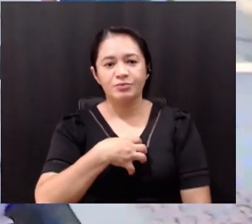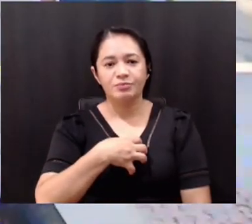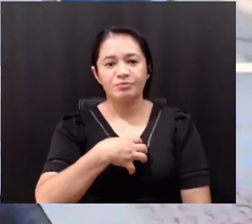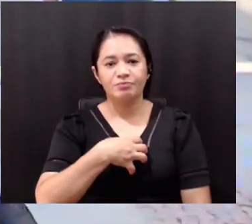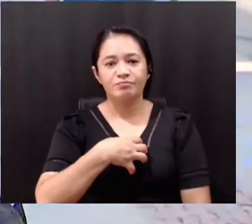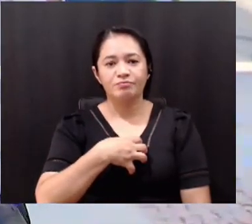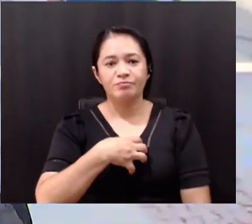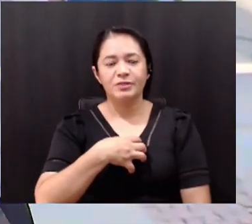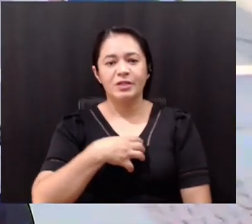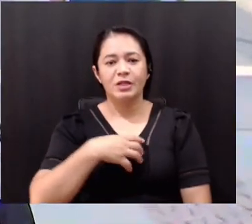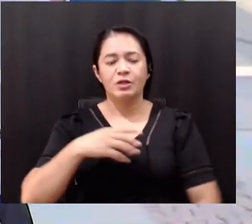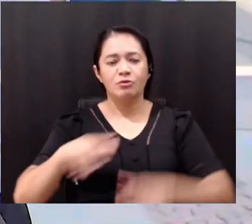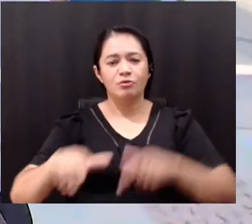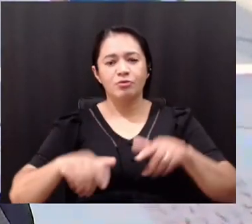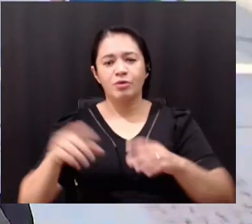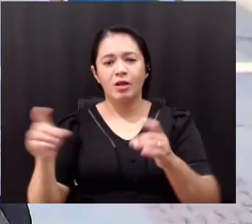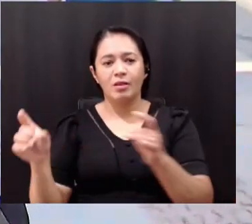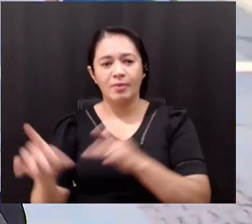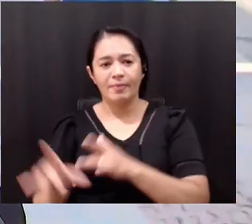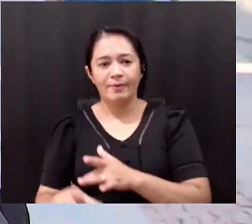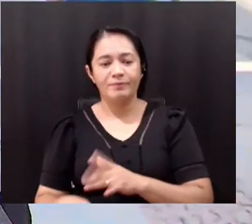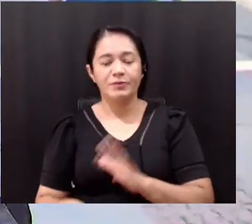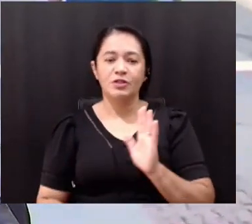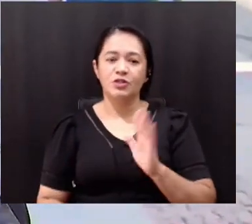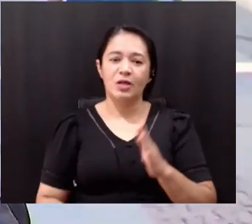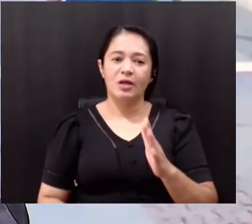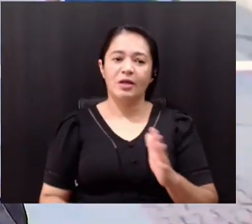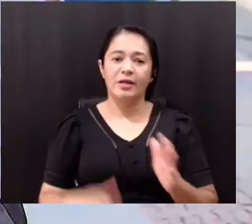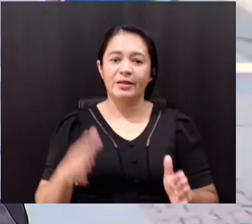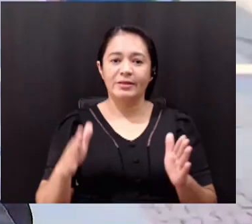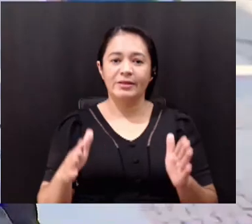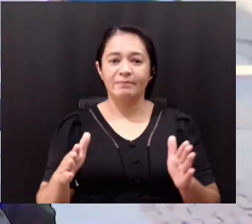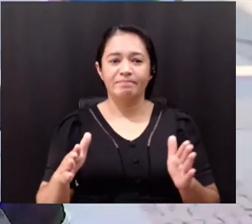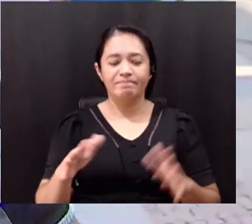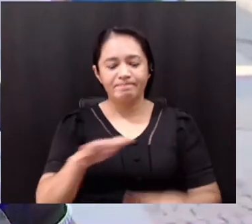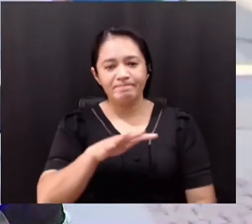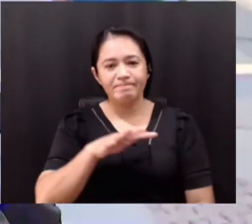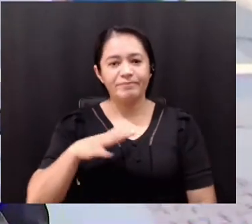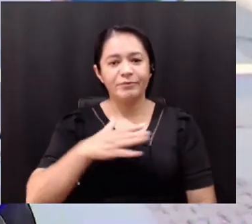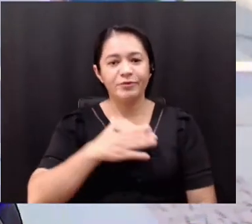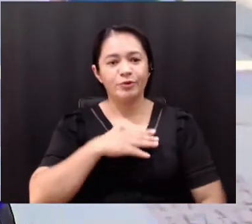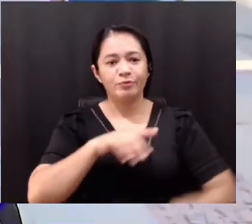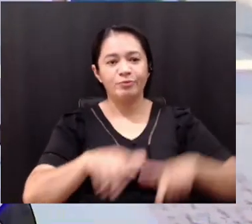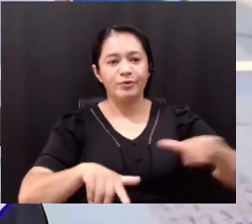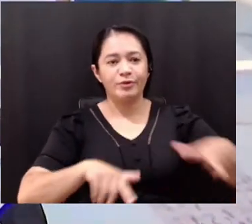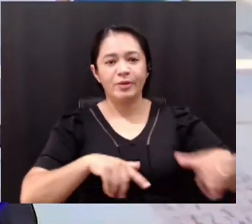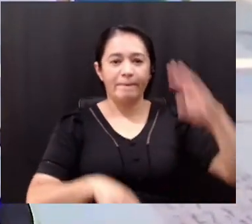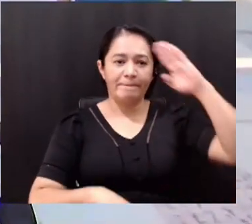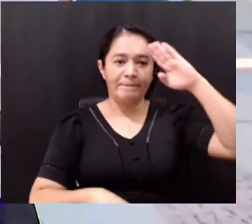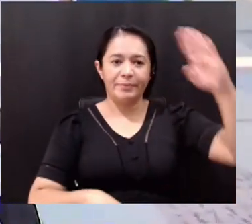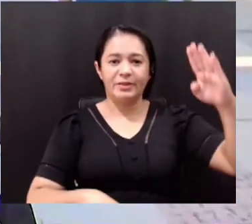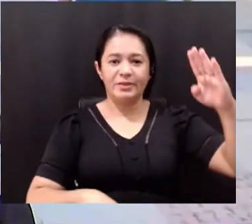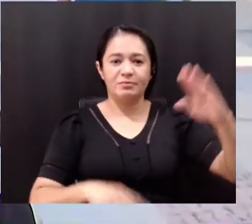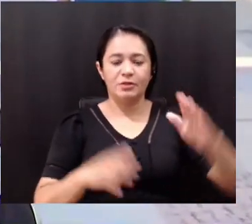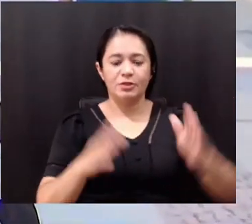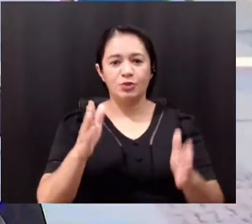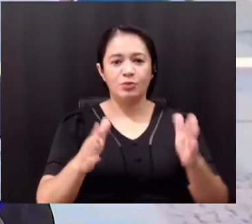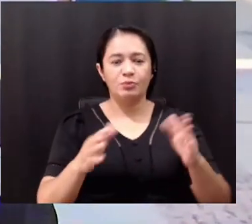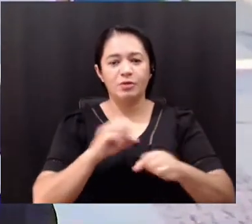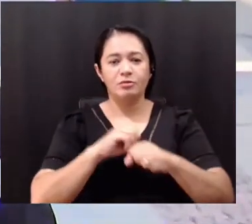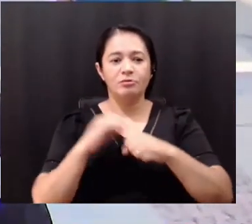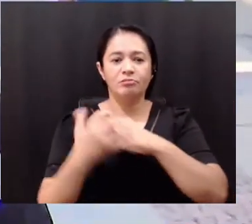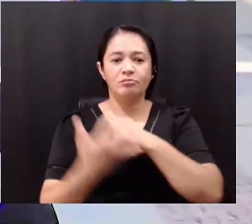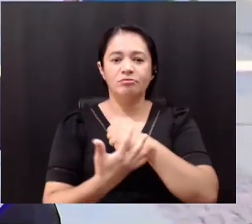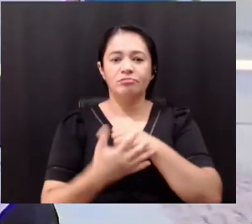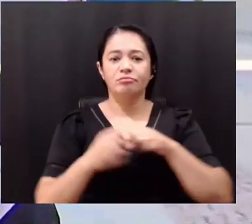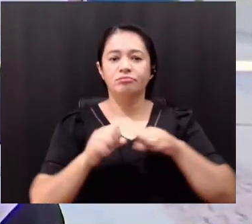trabalho? Normalmente, nessa área de trabalho, principalmente na época de pandemia, de esse tipo